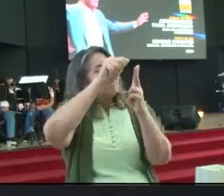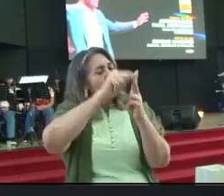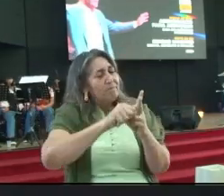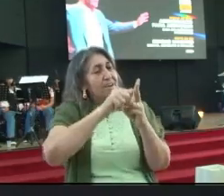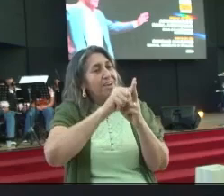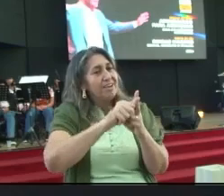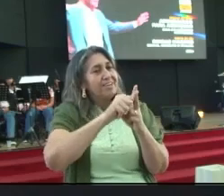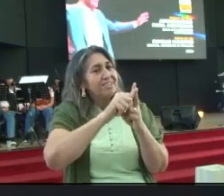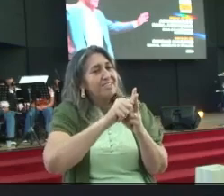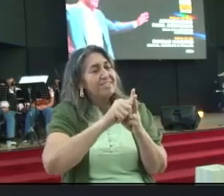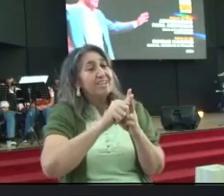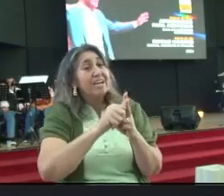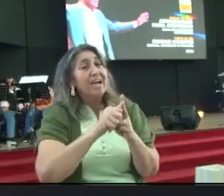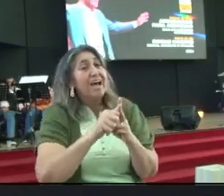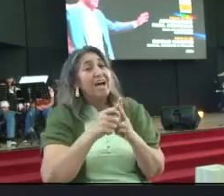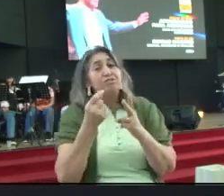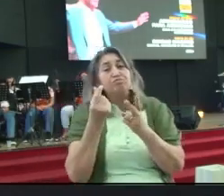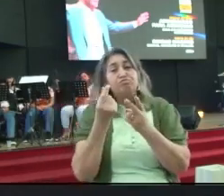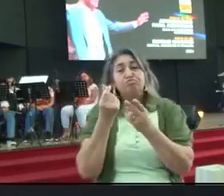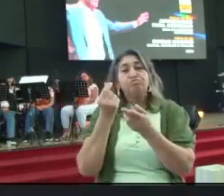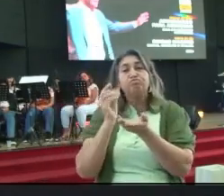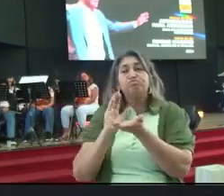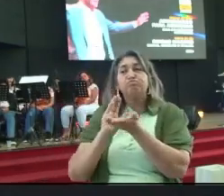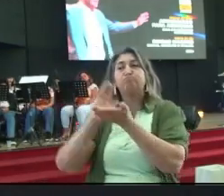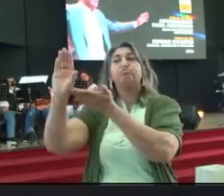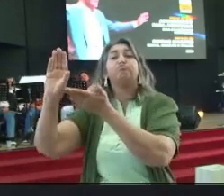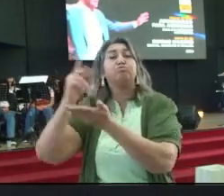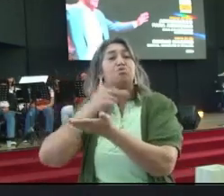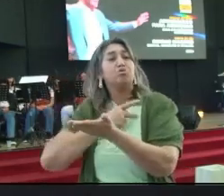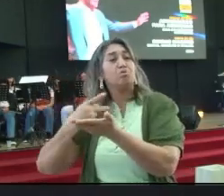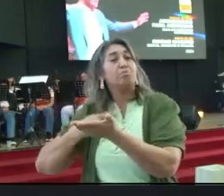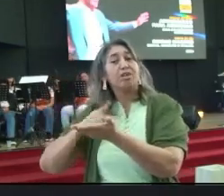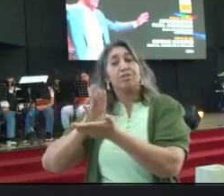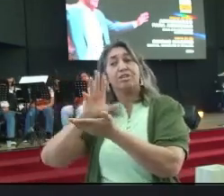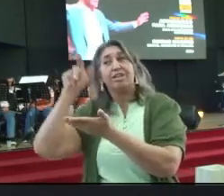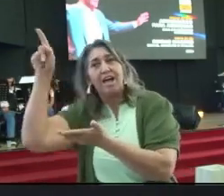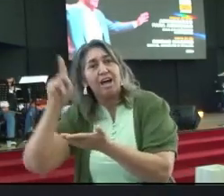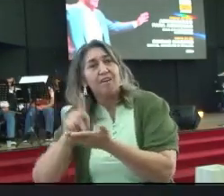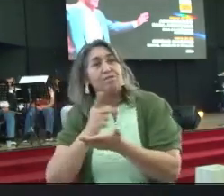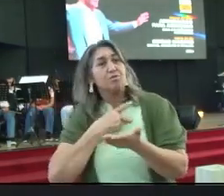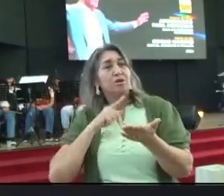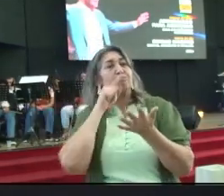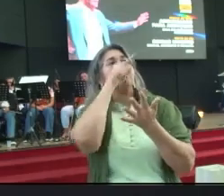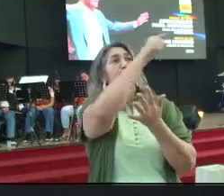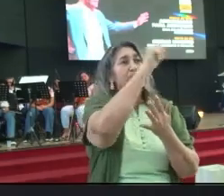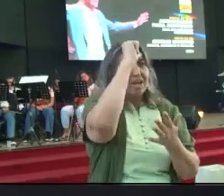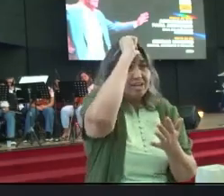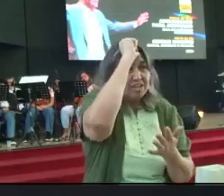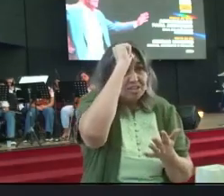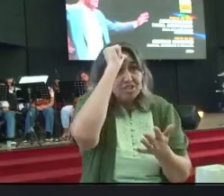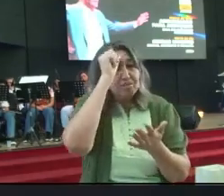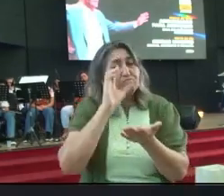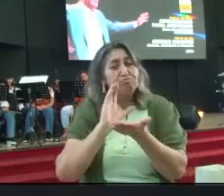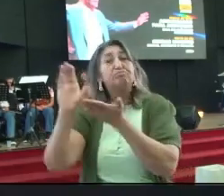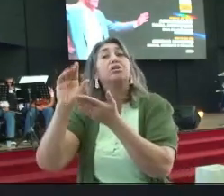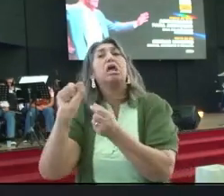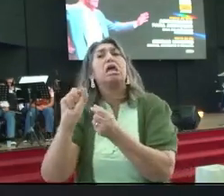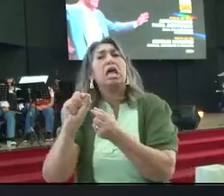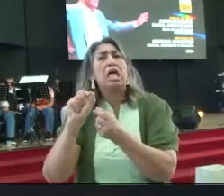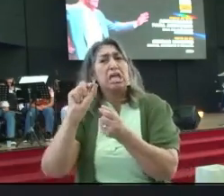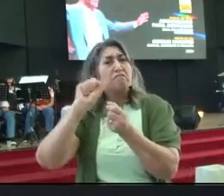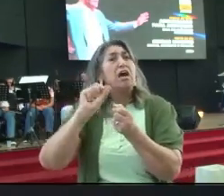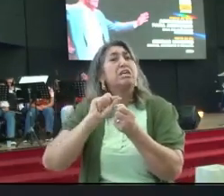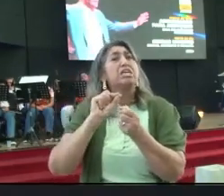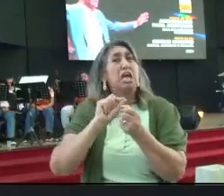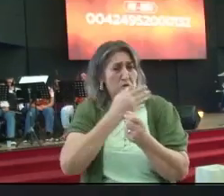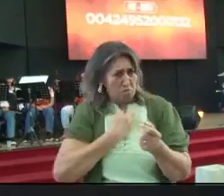sustento do pastor Munai, do pastor da Índia, do pastor da África. Não falha um mês. Quem que faz isso?